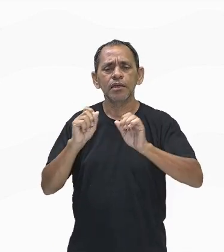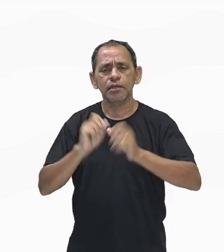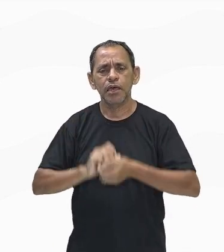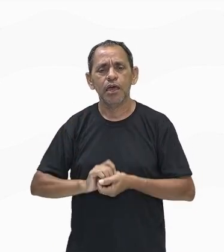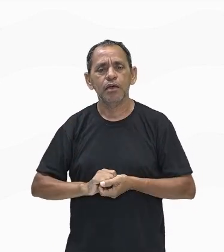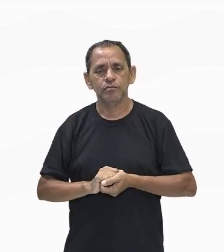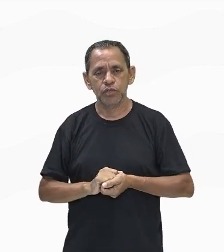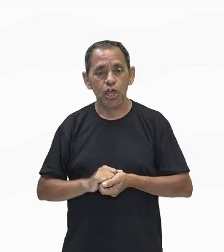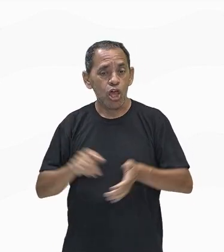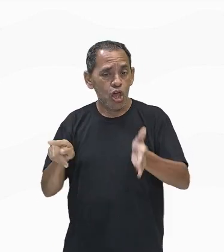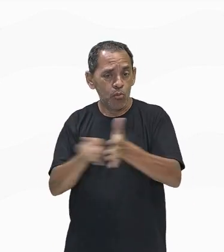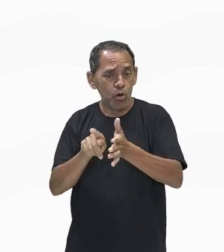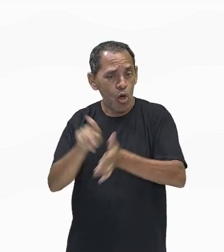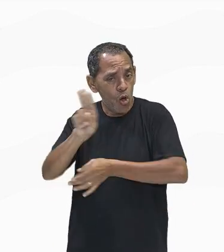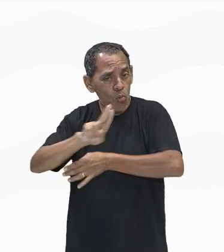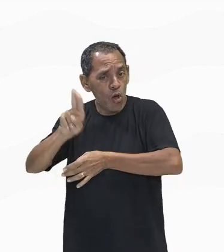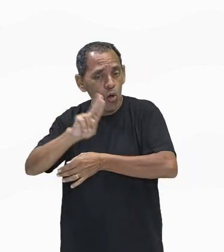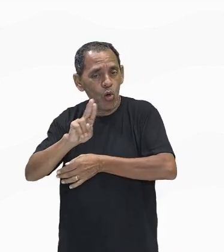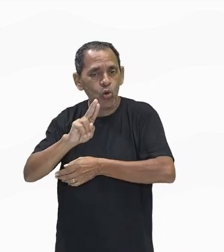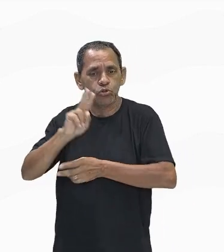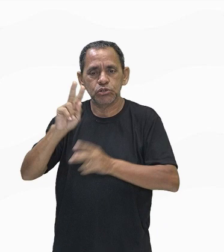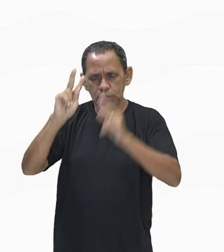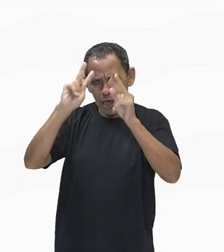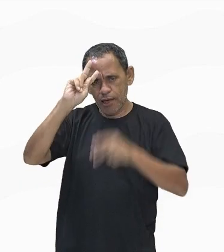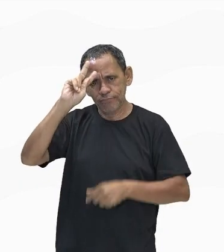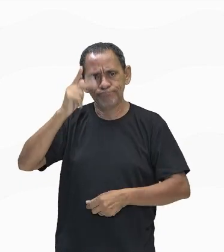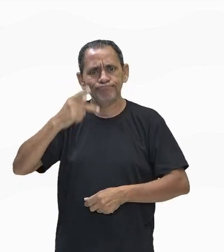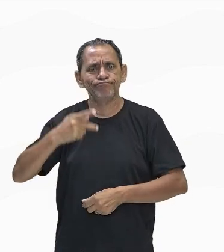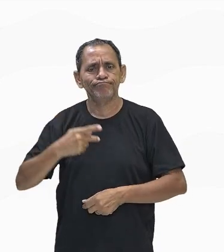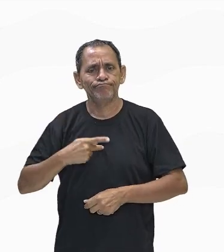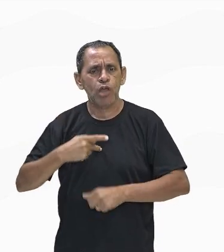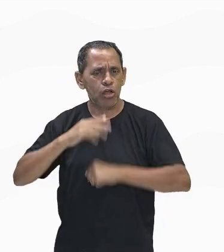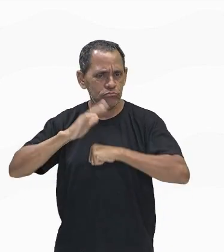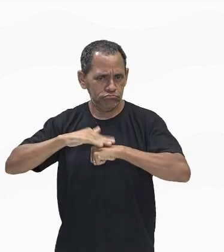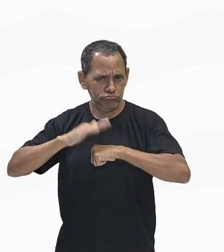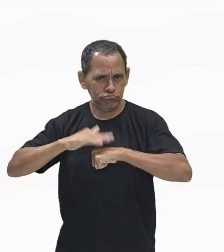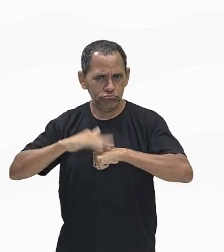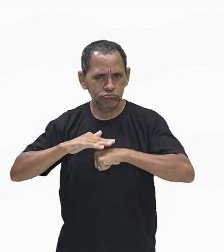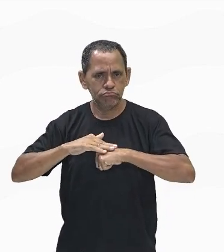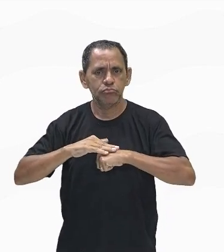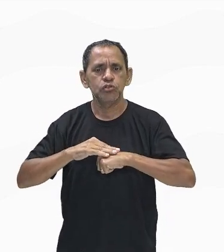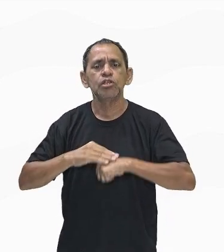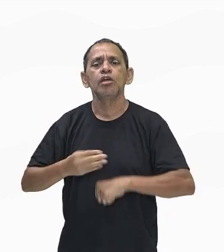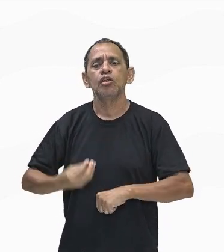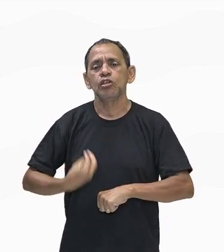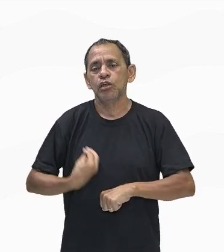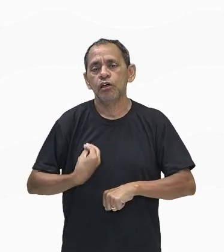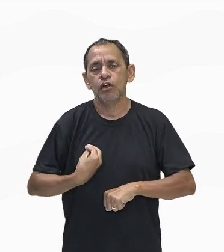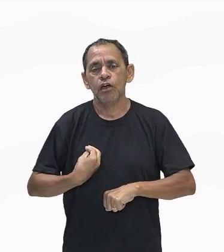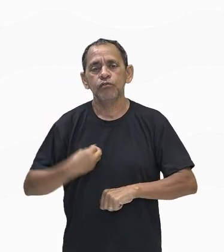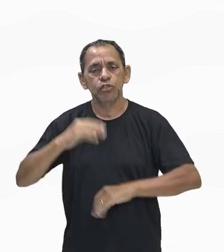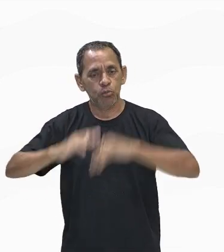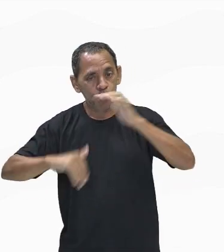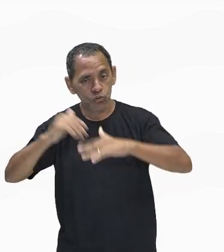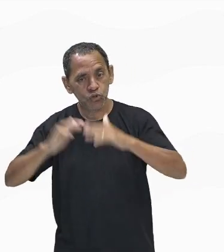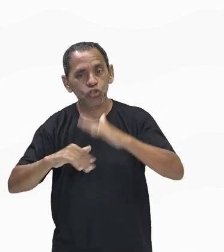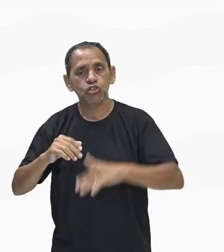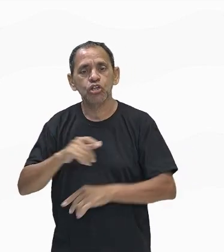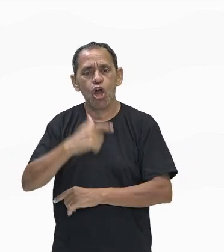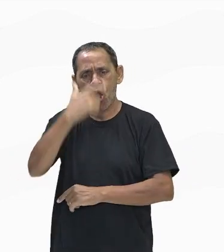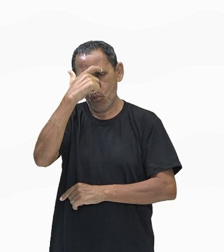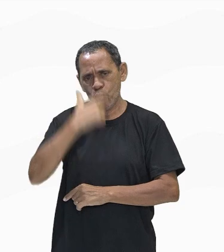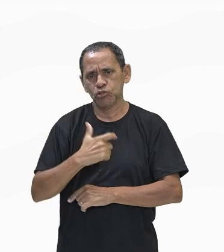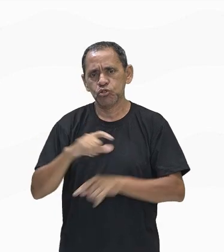ferramenta utilizada para autoconhecimento da vida pessoal e profissional, tá bom? Então, a gente tá vendo, né, bem